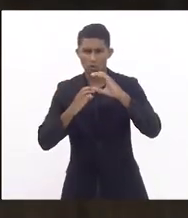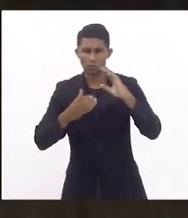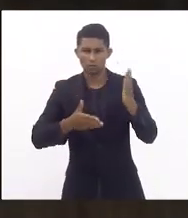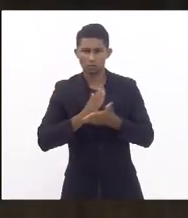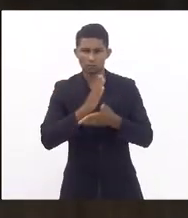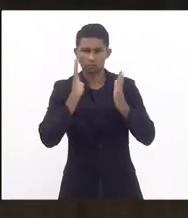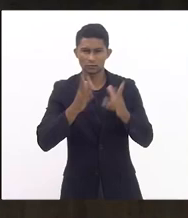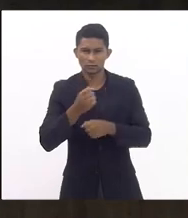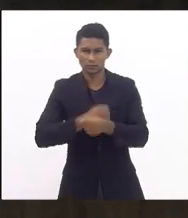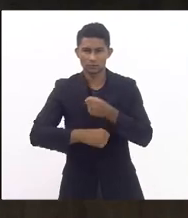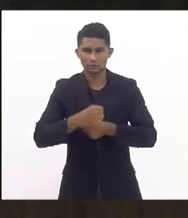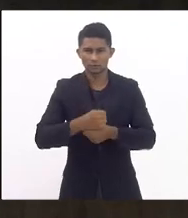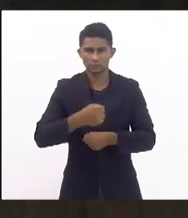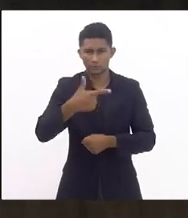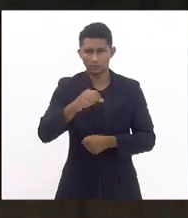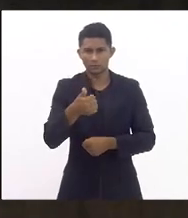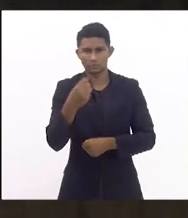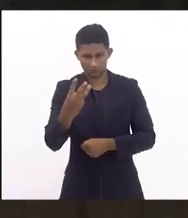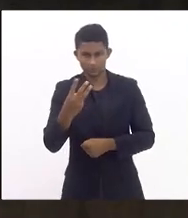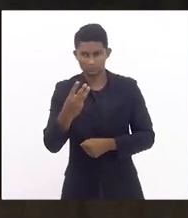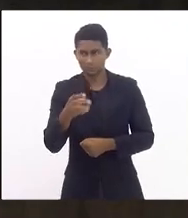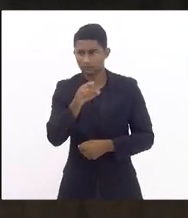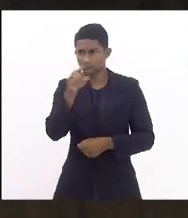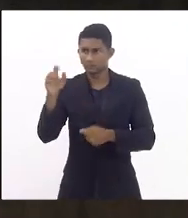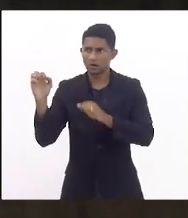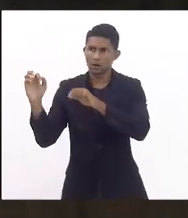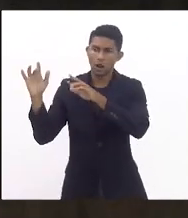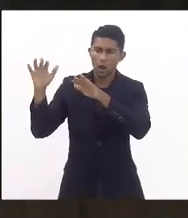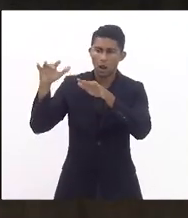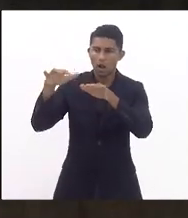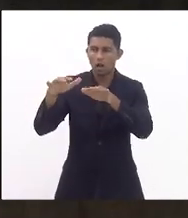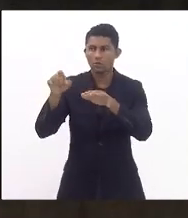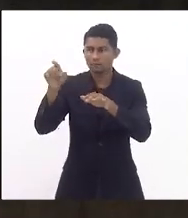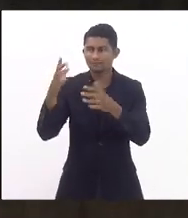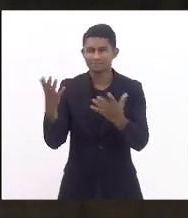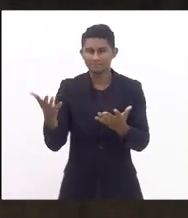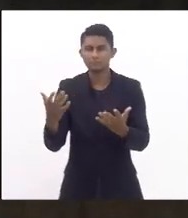de 2013, colocar o mandato na luta.